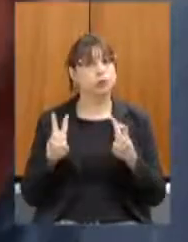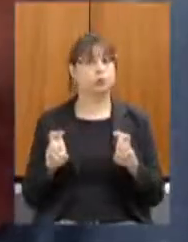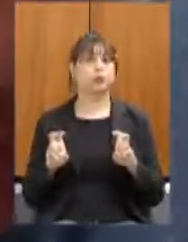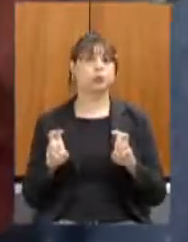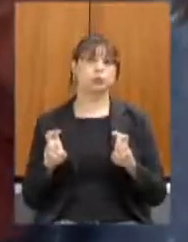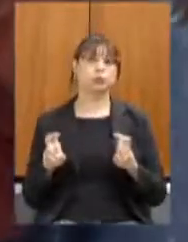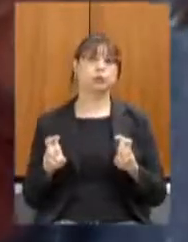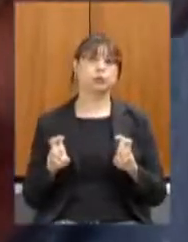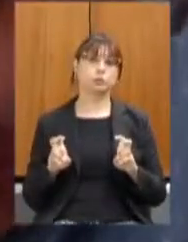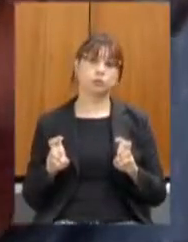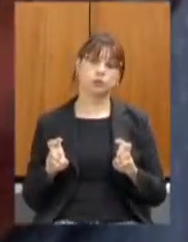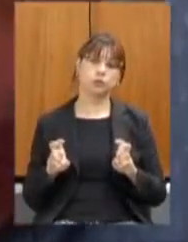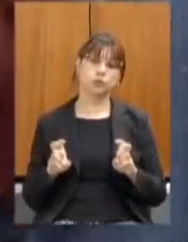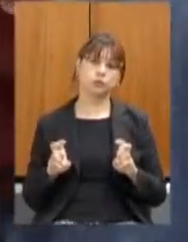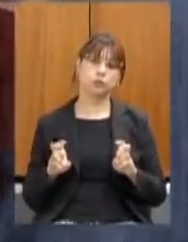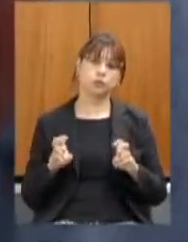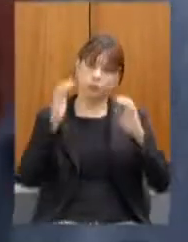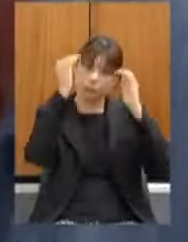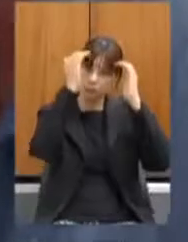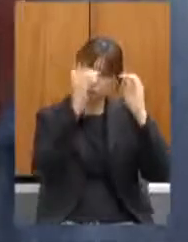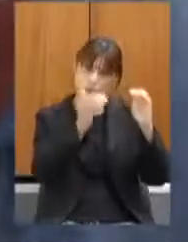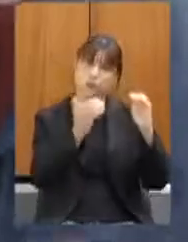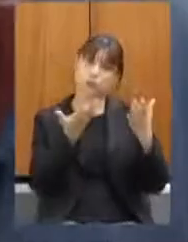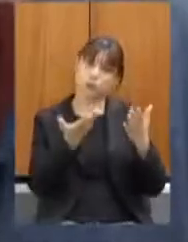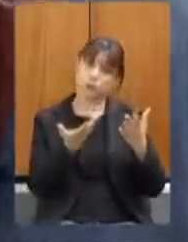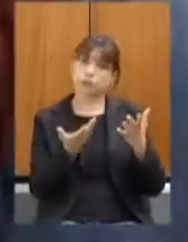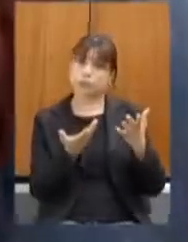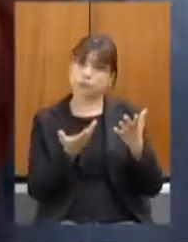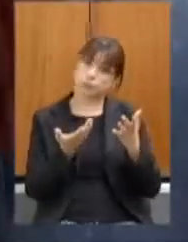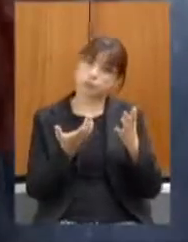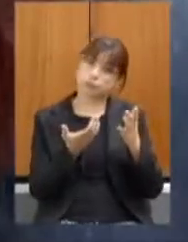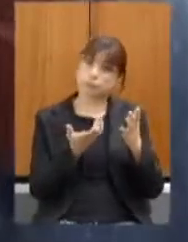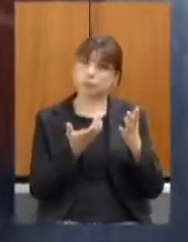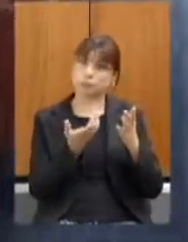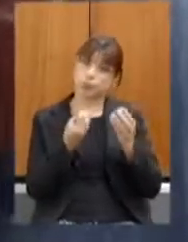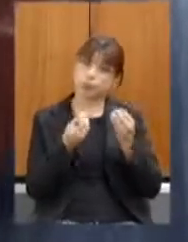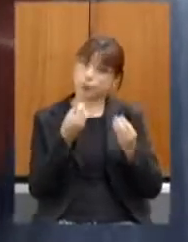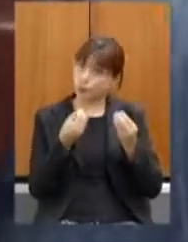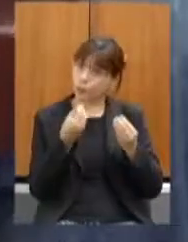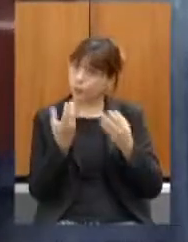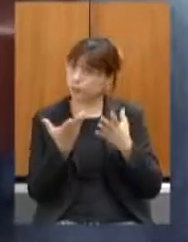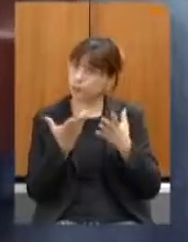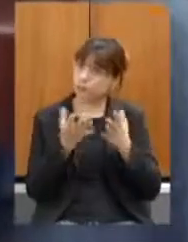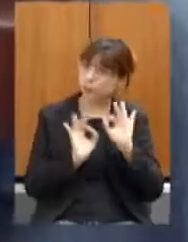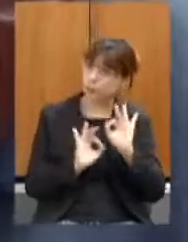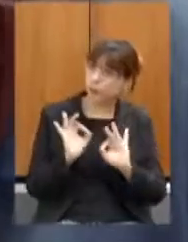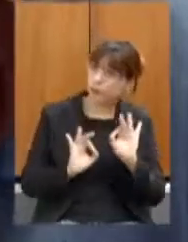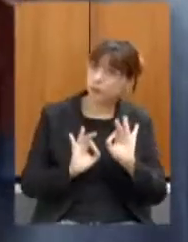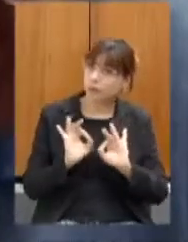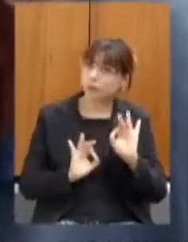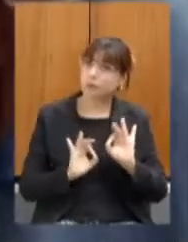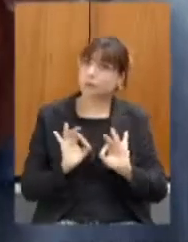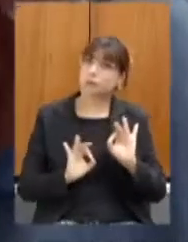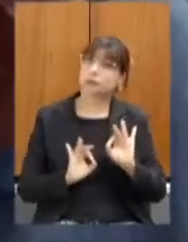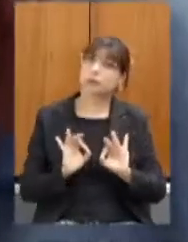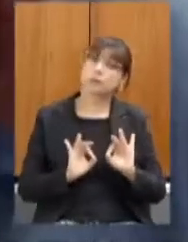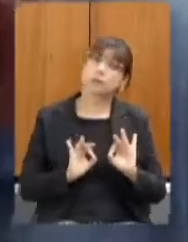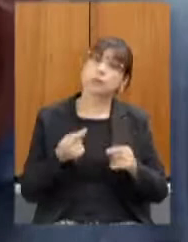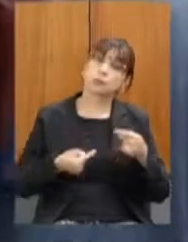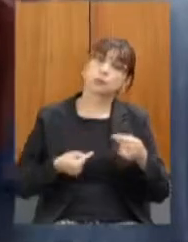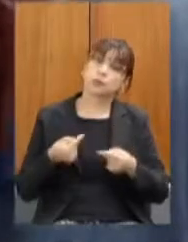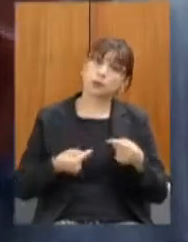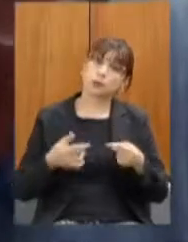ao cumprimento é daí exatamente da lógica de funcionamento e organização da política de Saúde do Estado